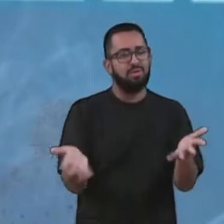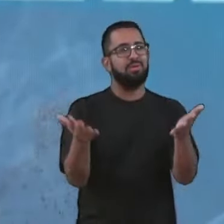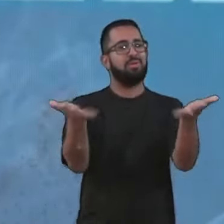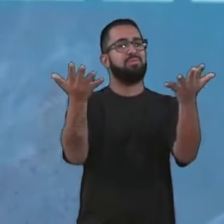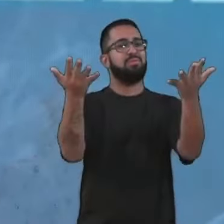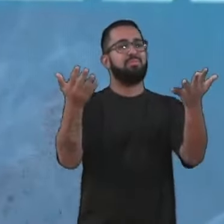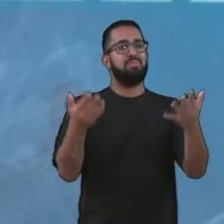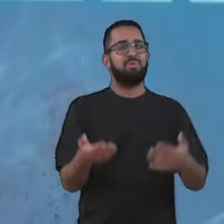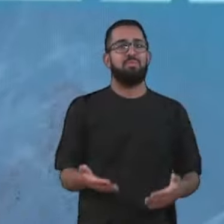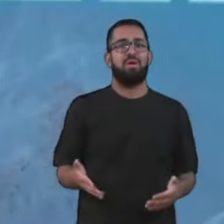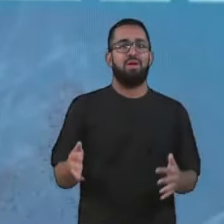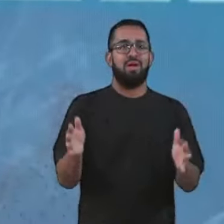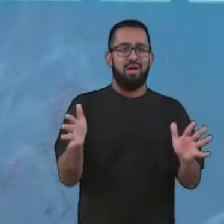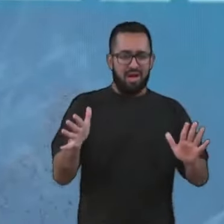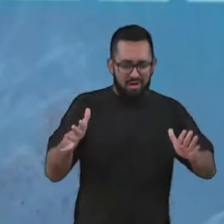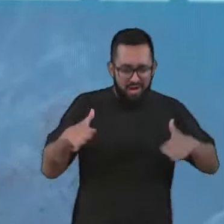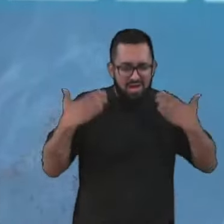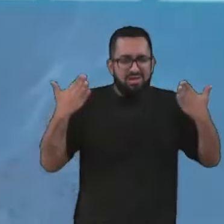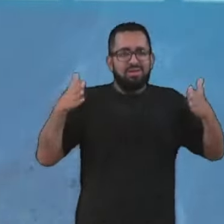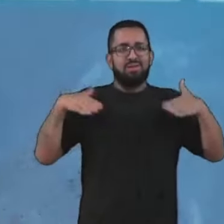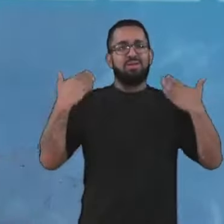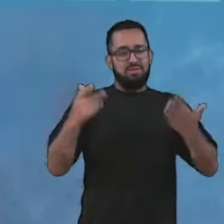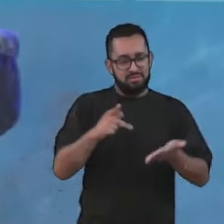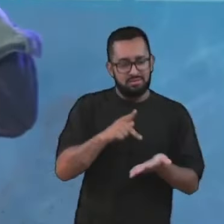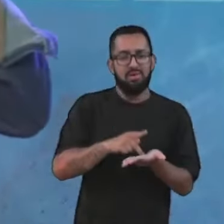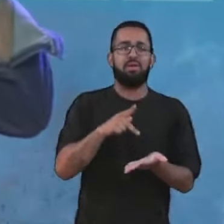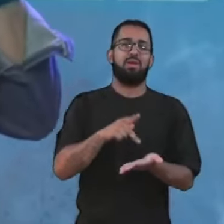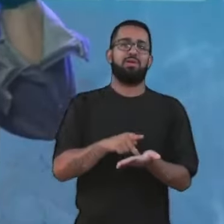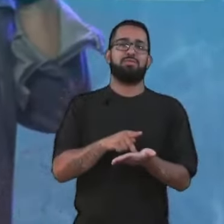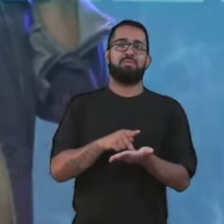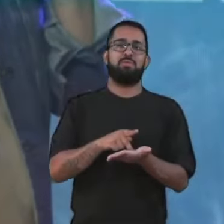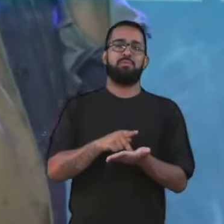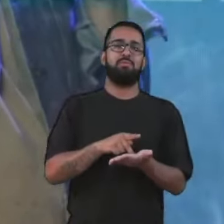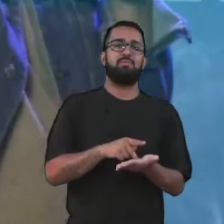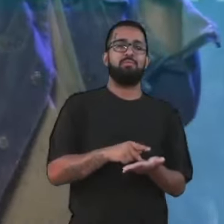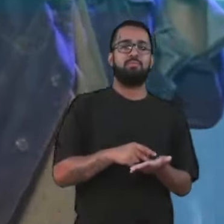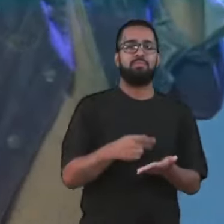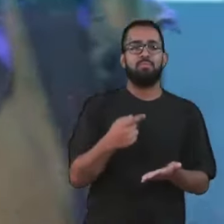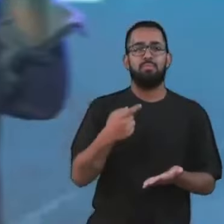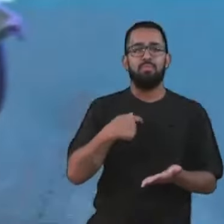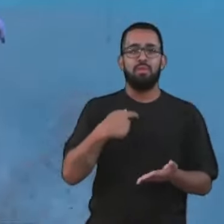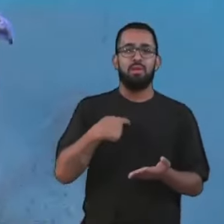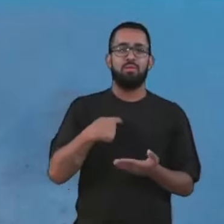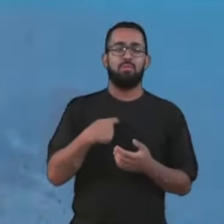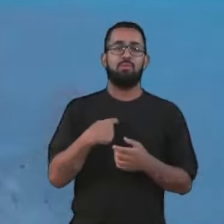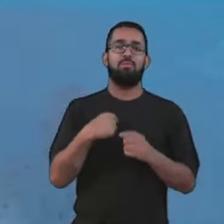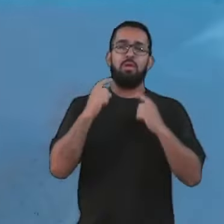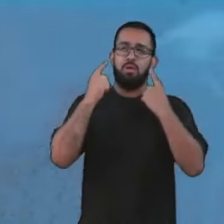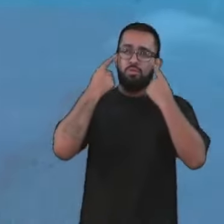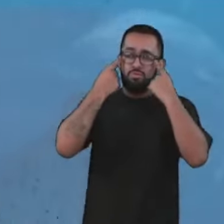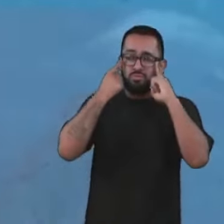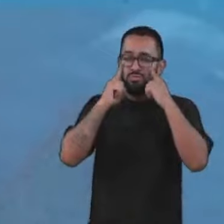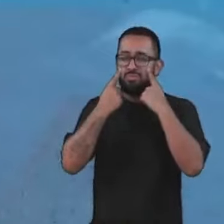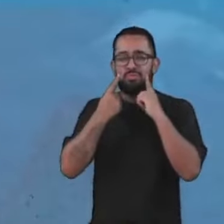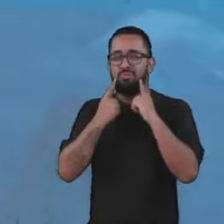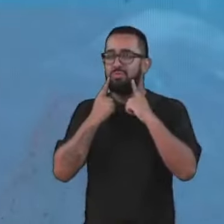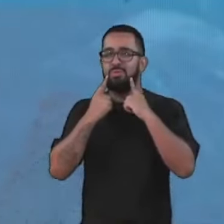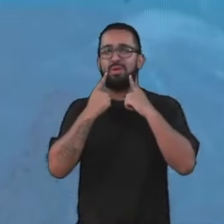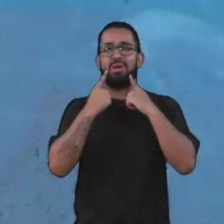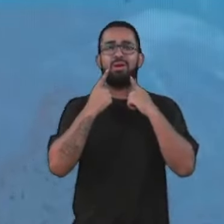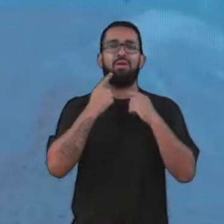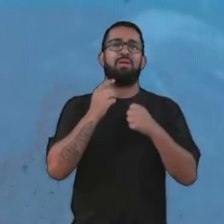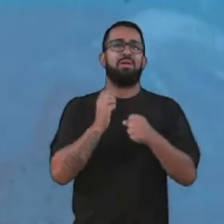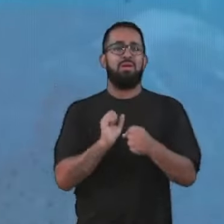de alegria. O choro pode ter durado uma noite inteira, mas a alegria vem pela manhã, e ela está brotando na sua